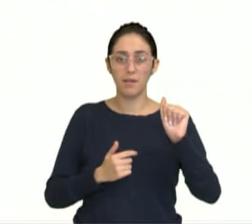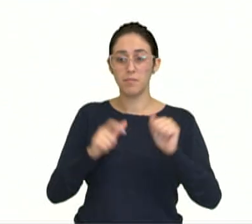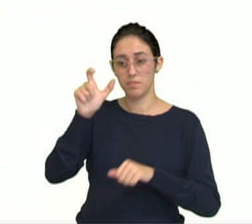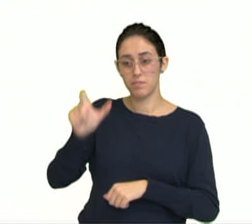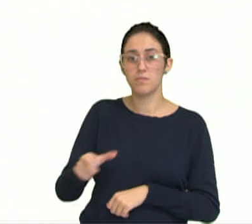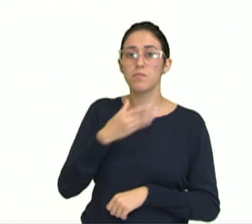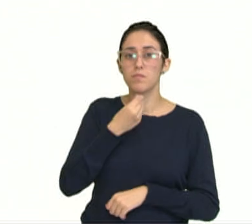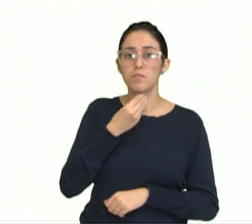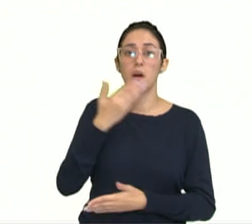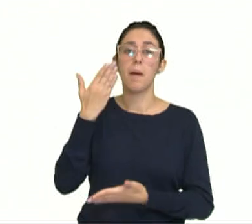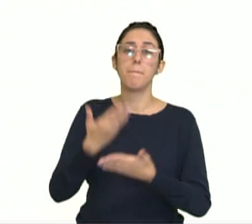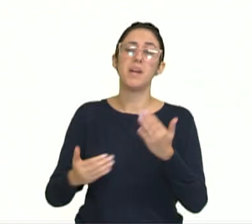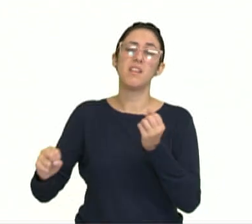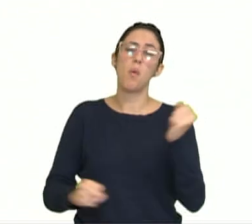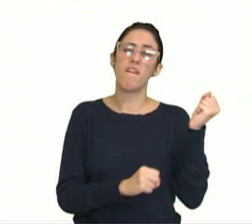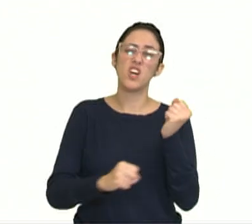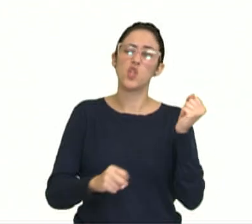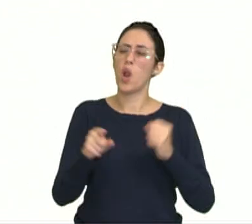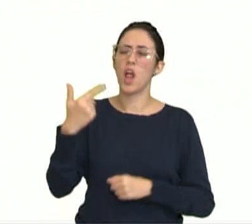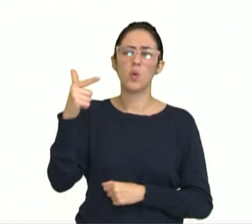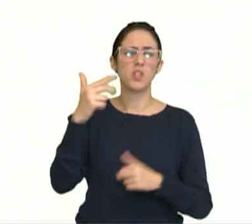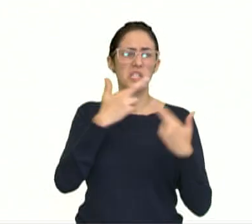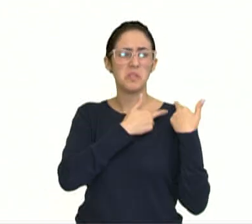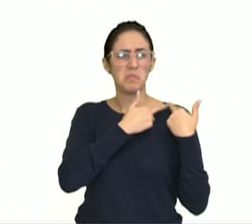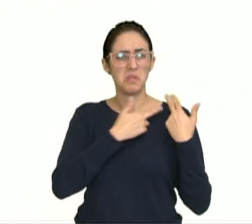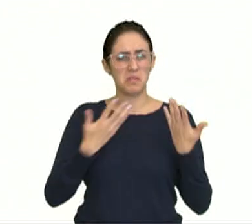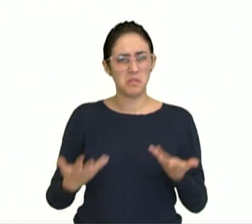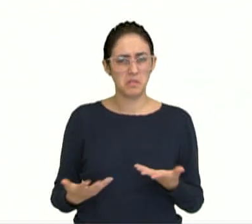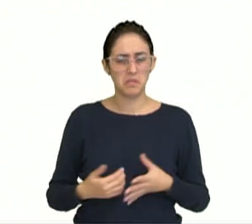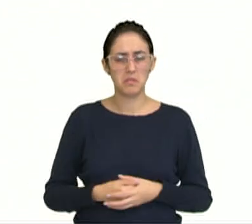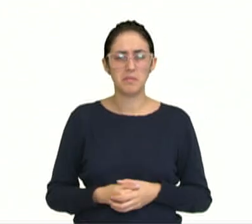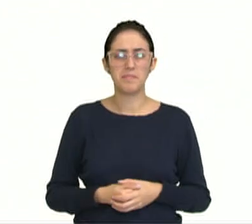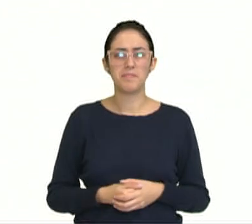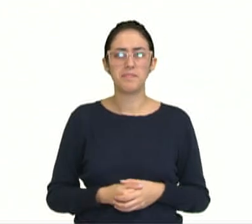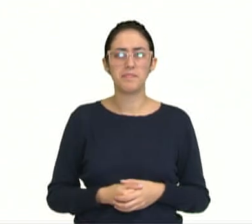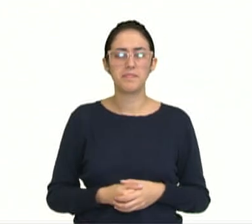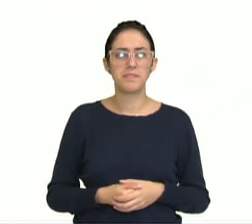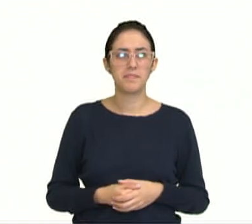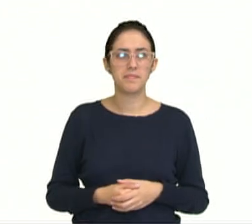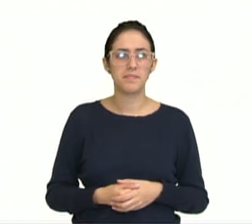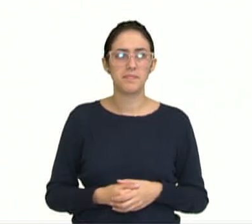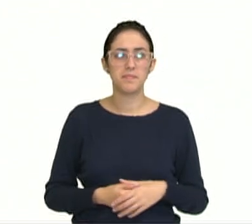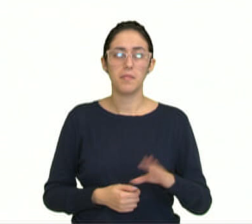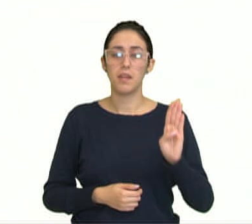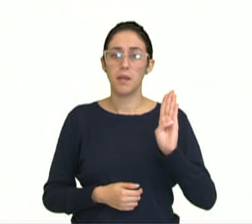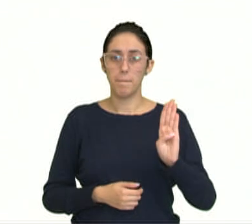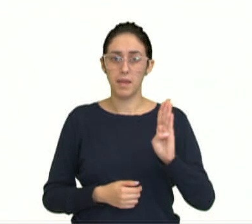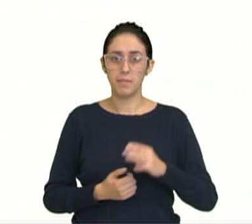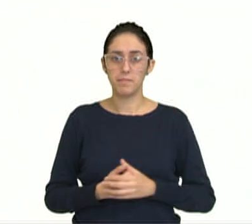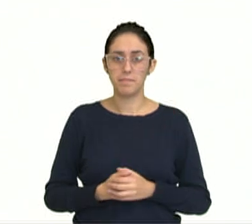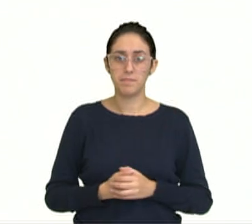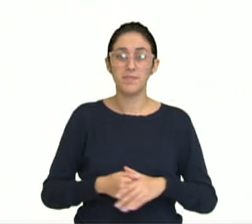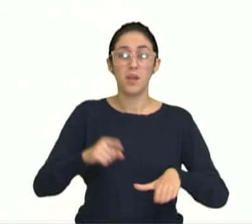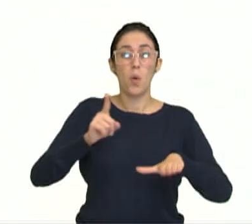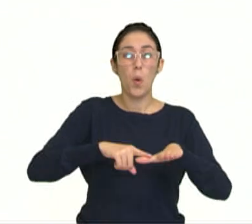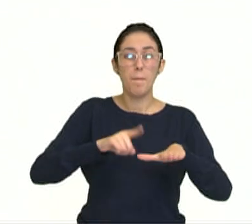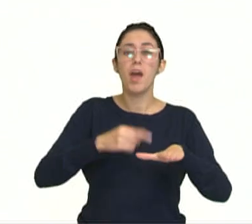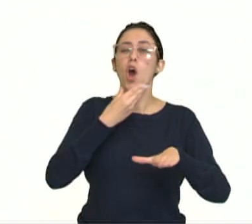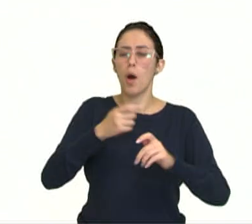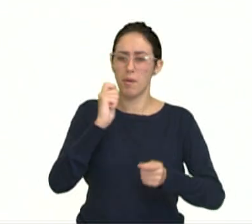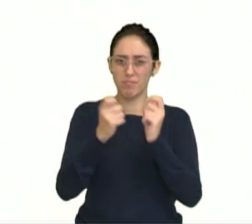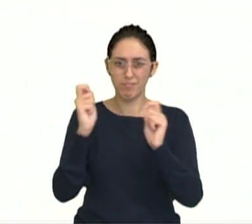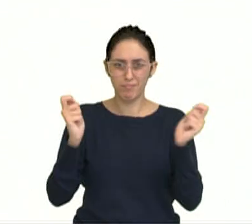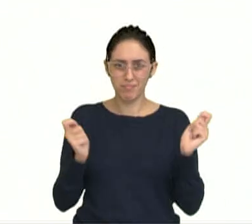ser muito irresponsável. The drummer's feet were invisible behind the huge drums. O pé do baterista